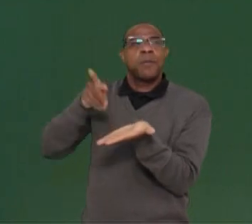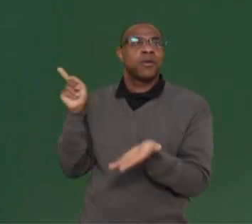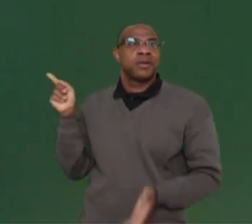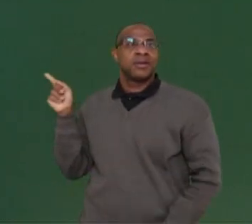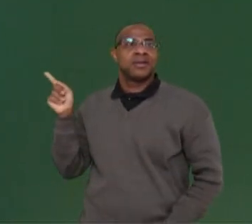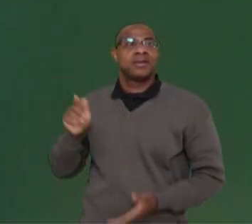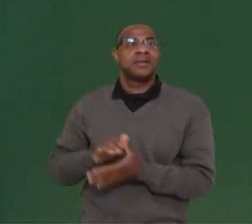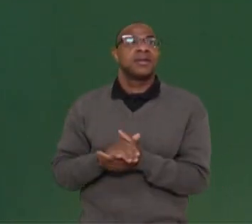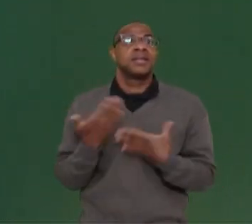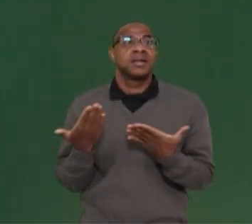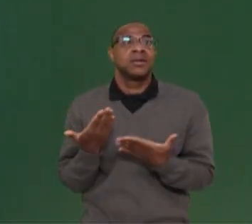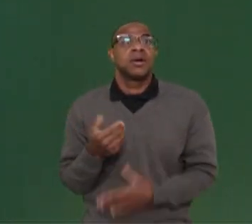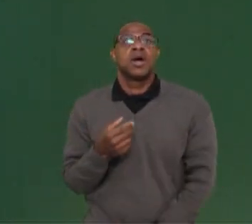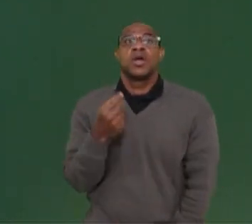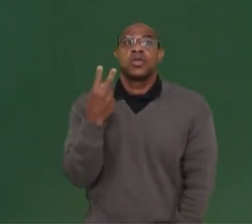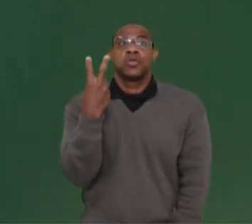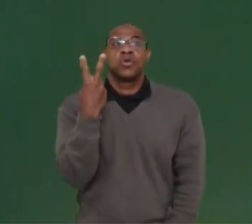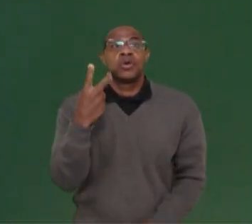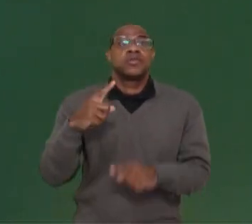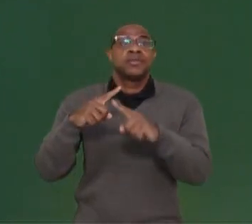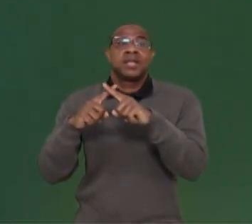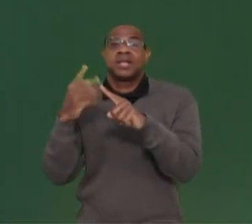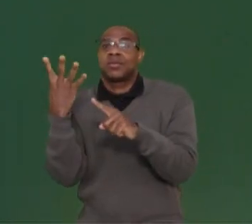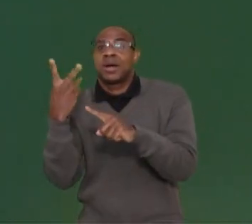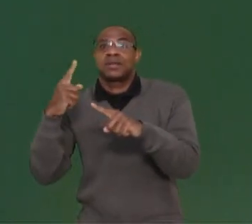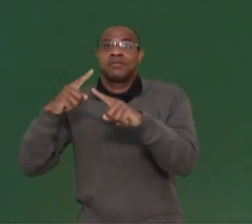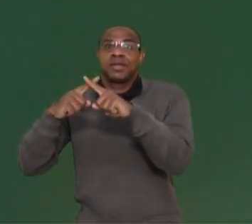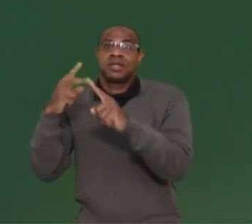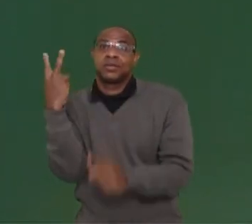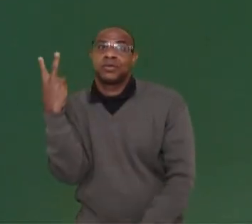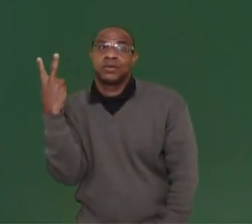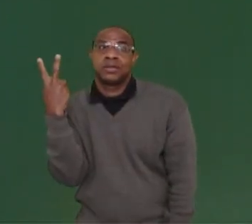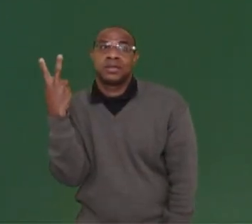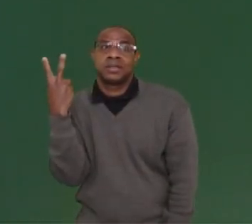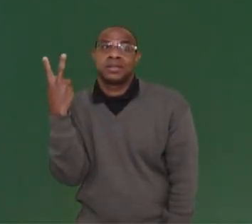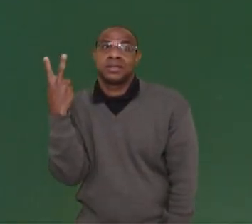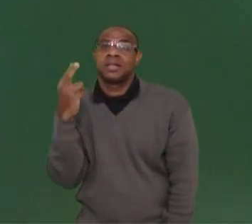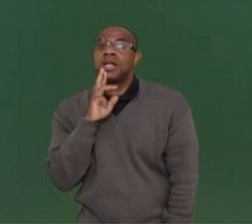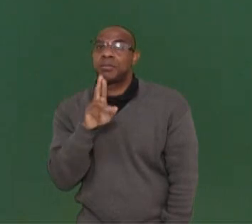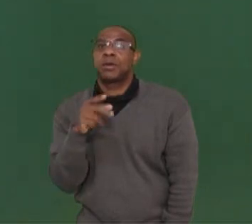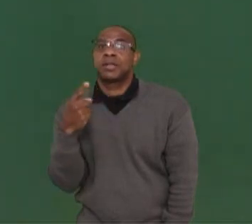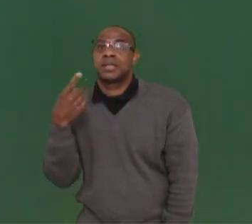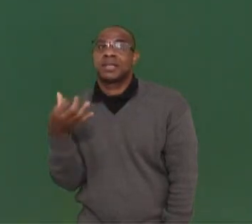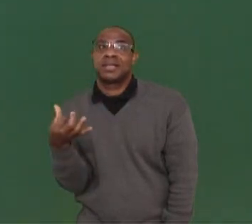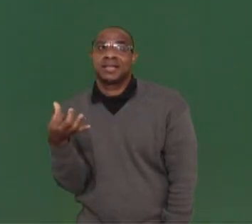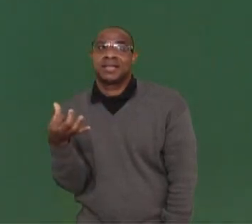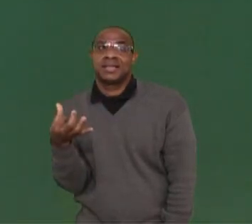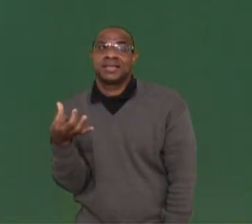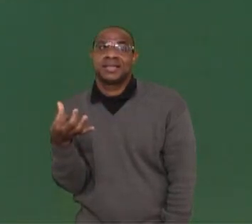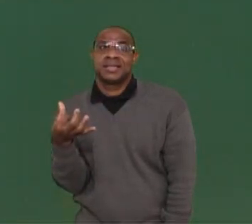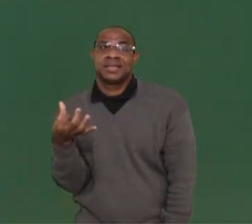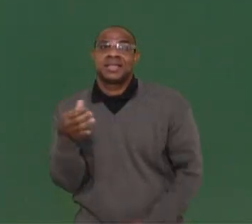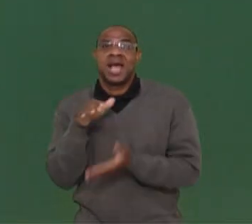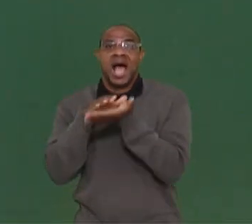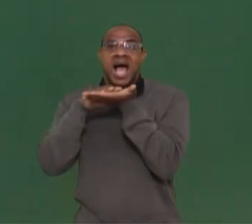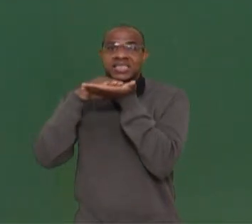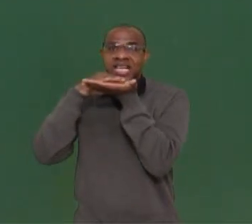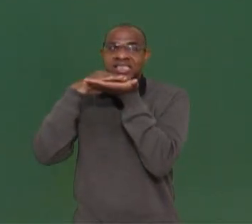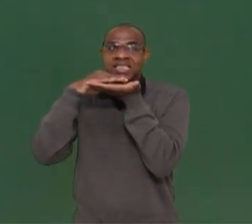2 vezes 4 vezes 2, que dá 16 sanduíches. Esses 16